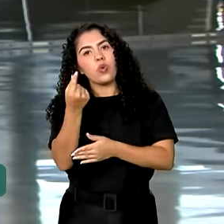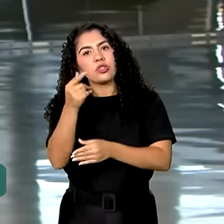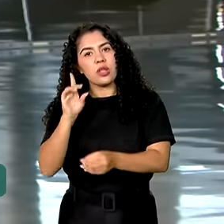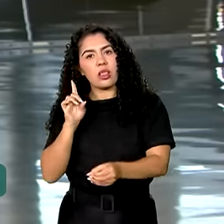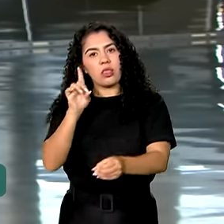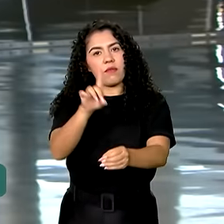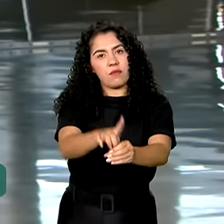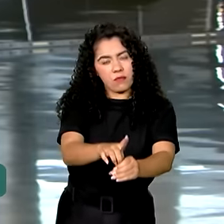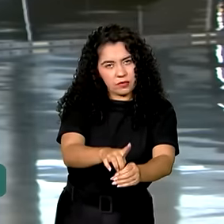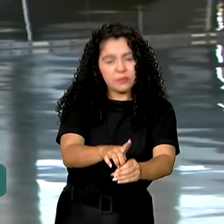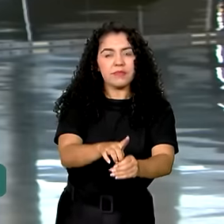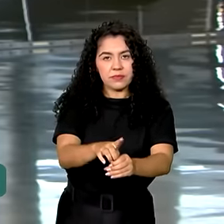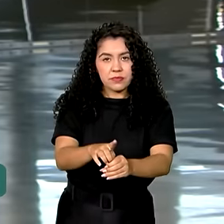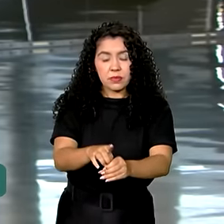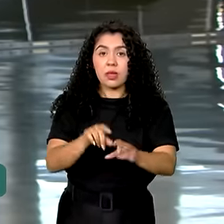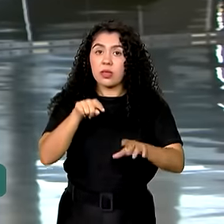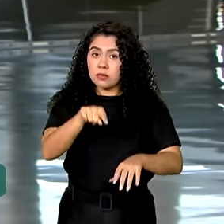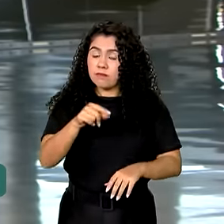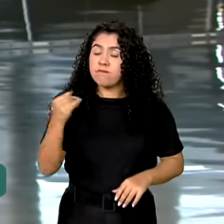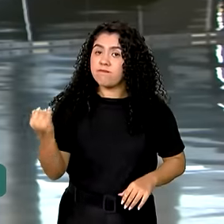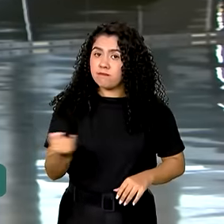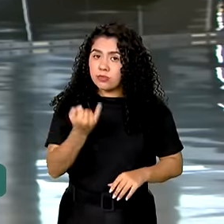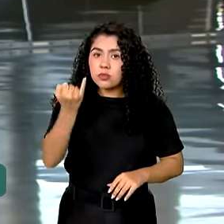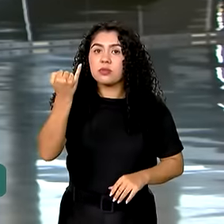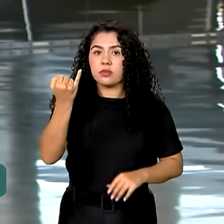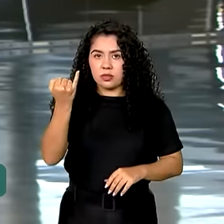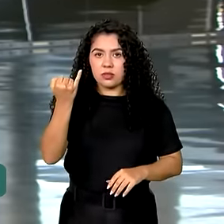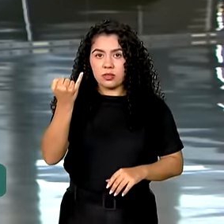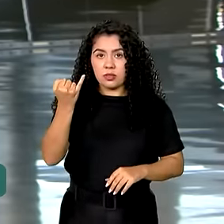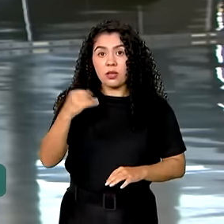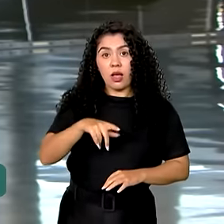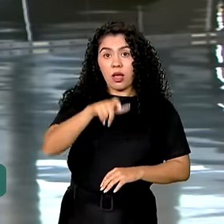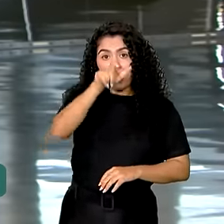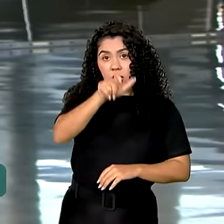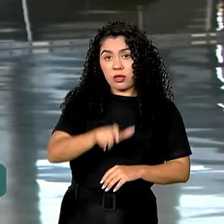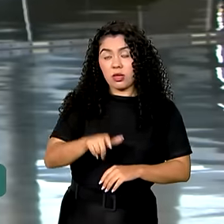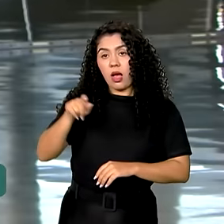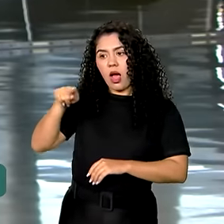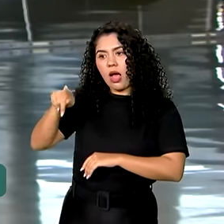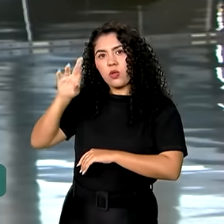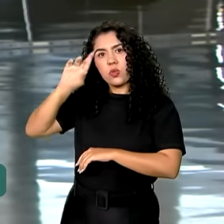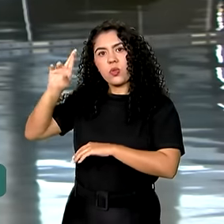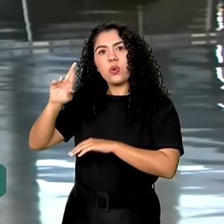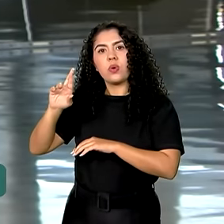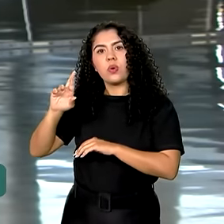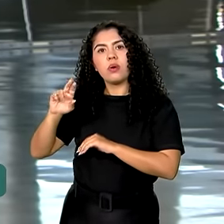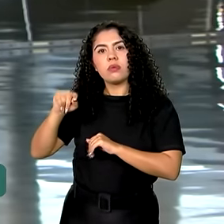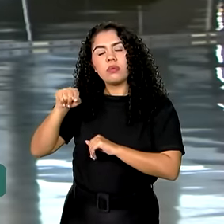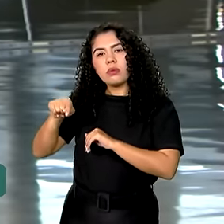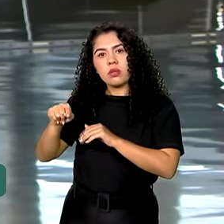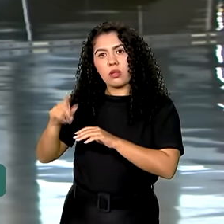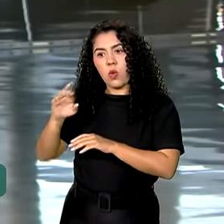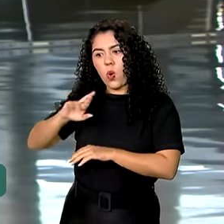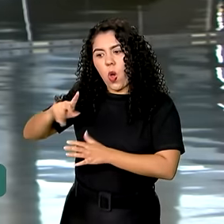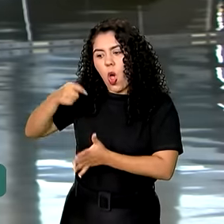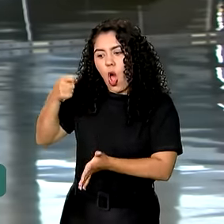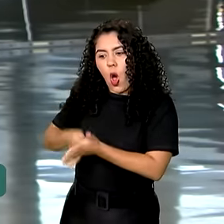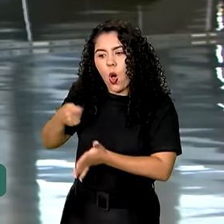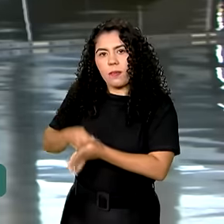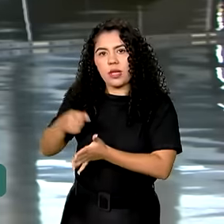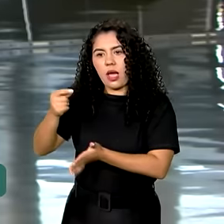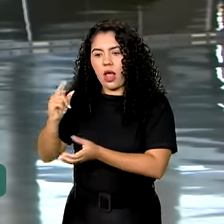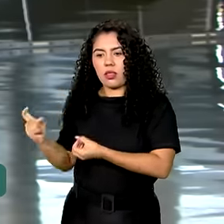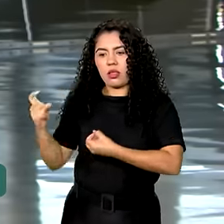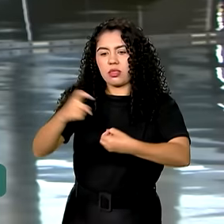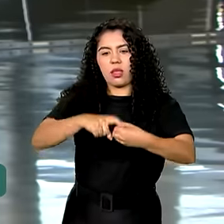faça o pedido. Isso é importante, o fornecedor não é obrigado a ressarcir se o consumidor não fizer a solicitação dentro